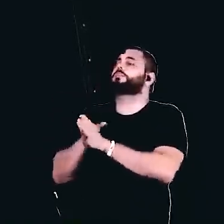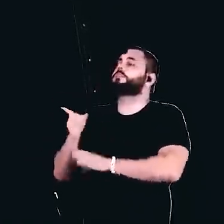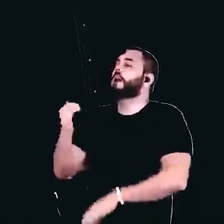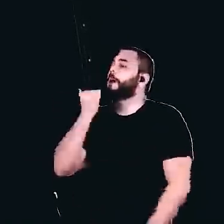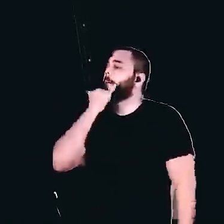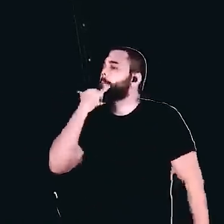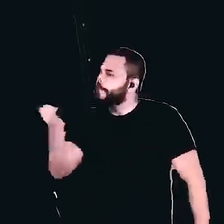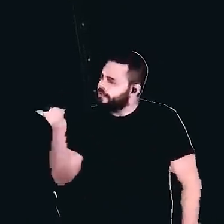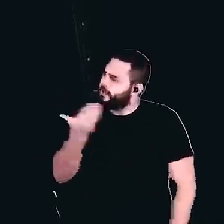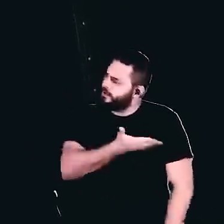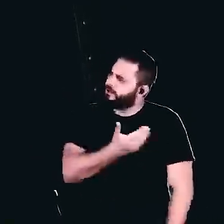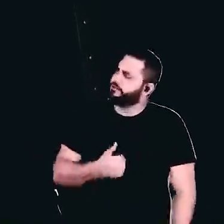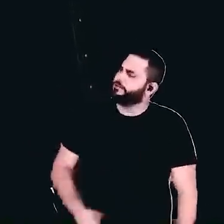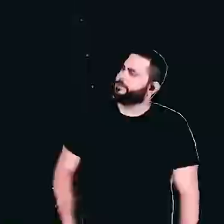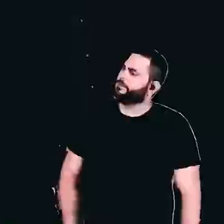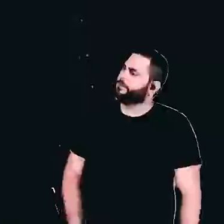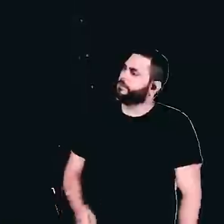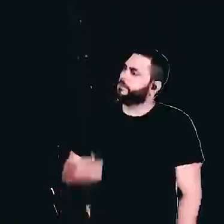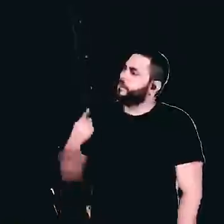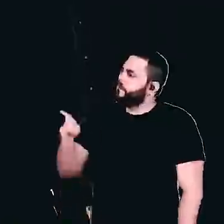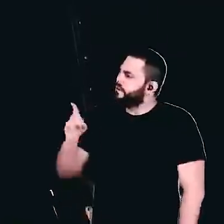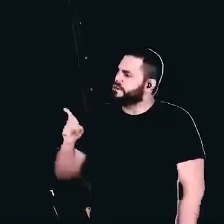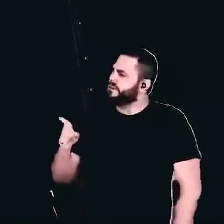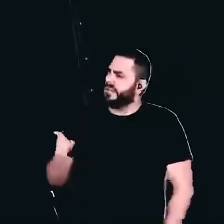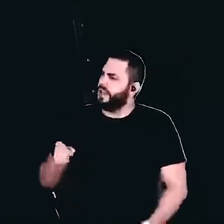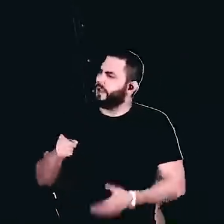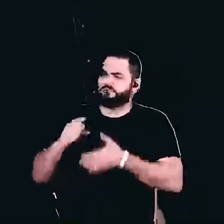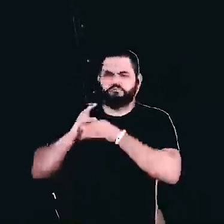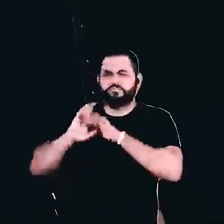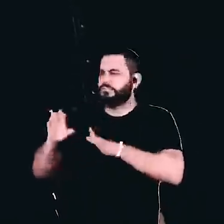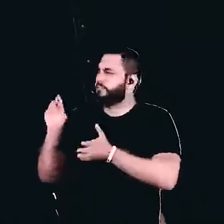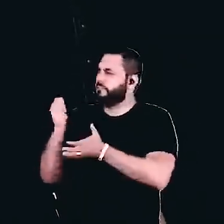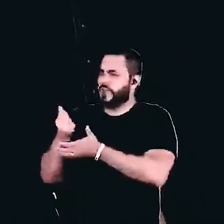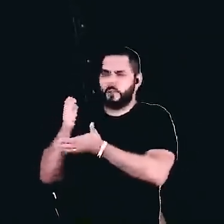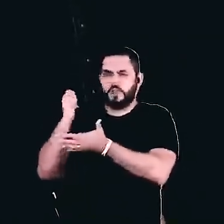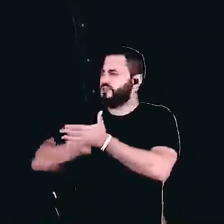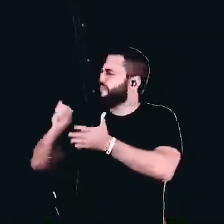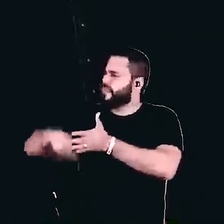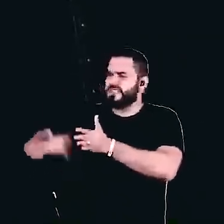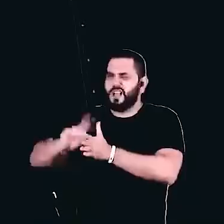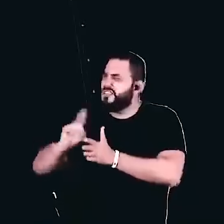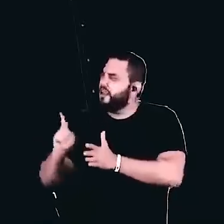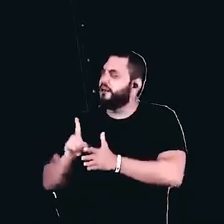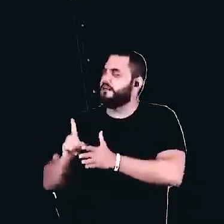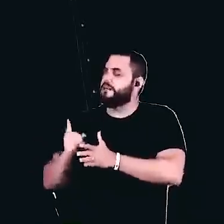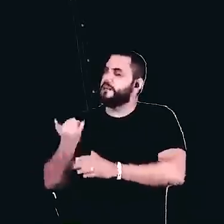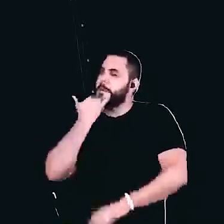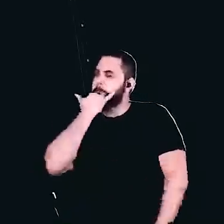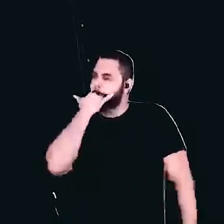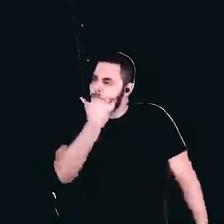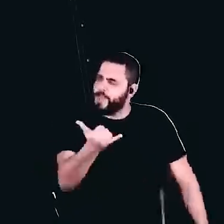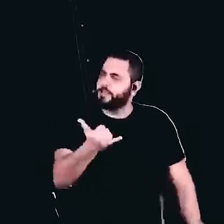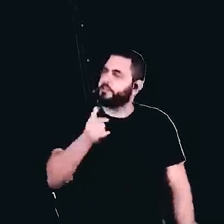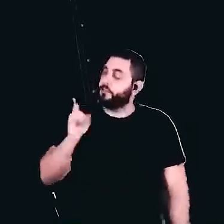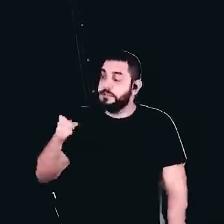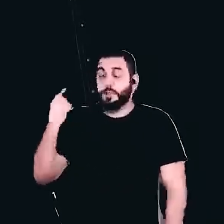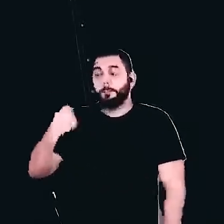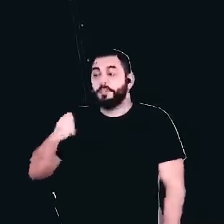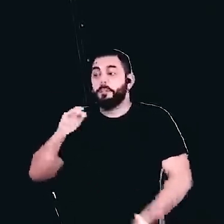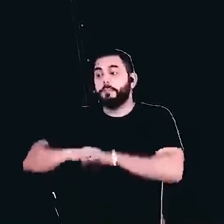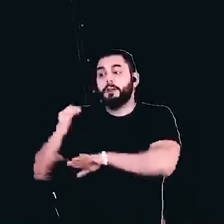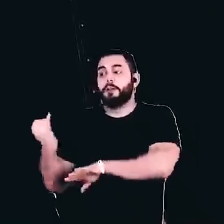perdoar. Eu vou te ensinar a abrir mão do pagamento da dívida. Eu vou te ensinar que